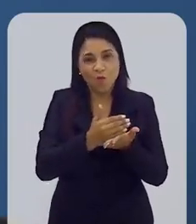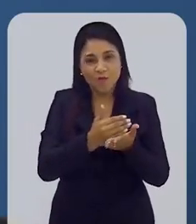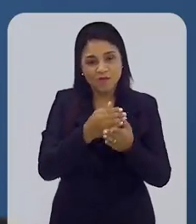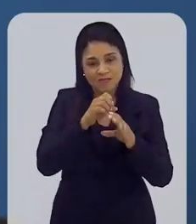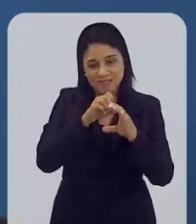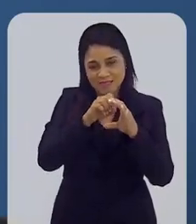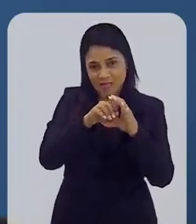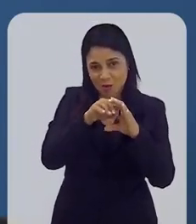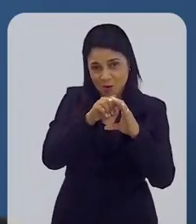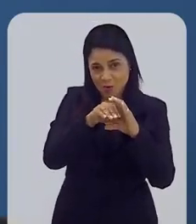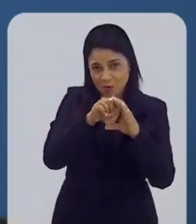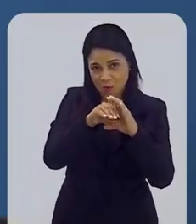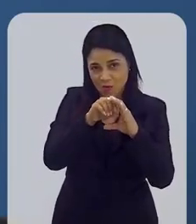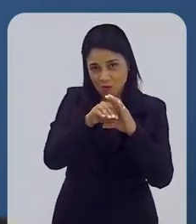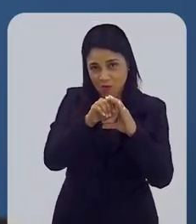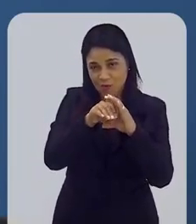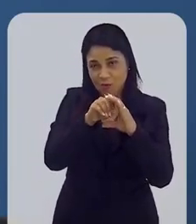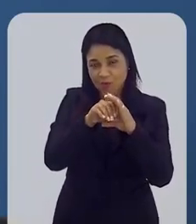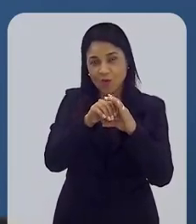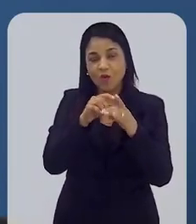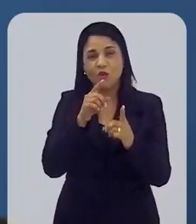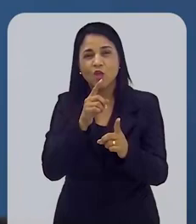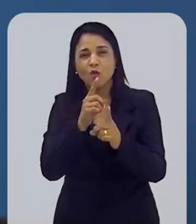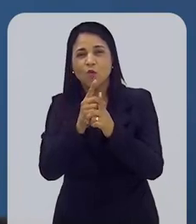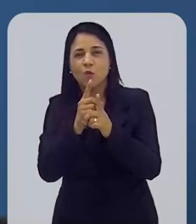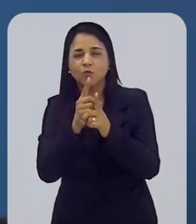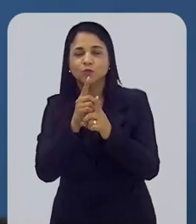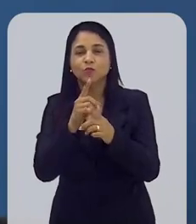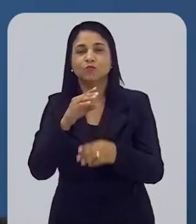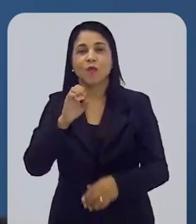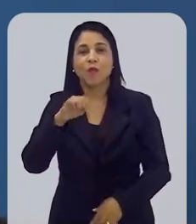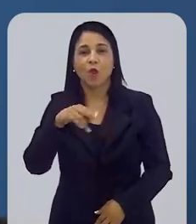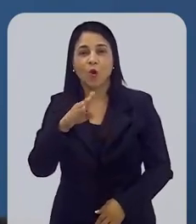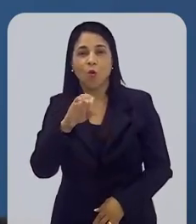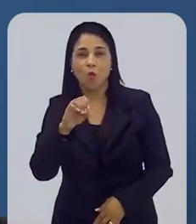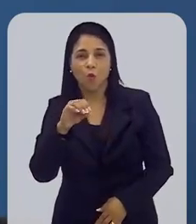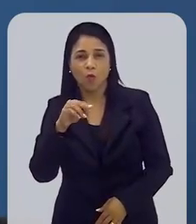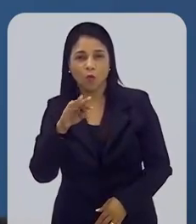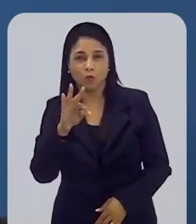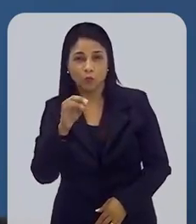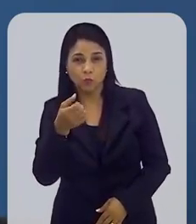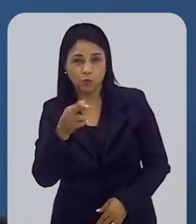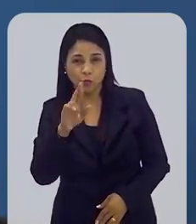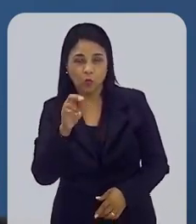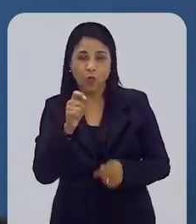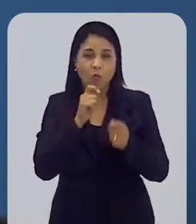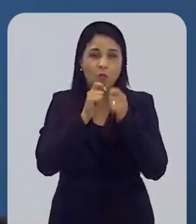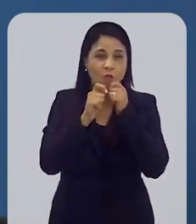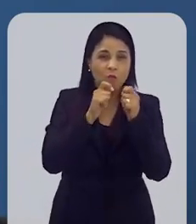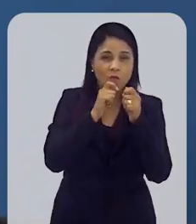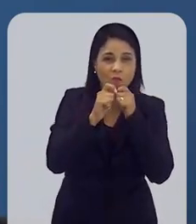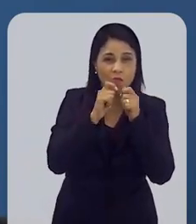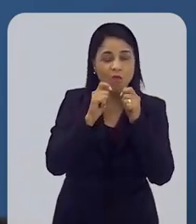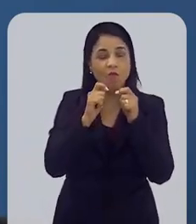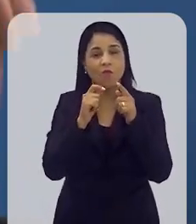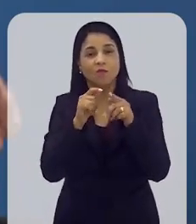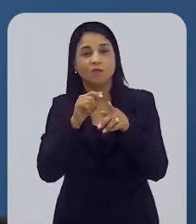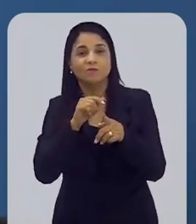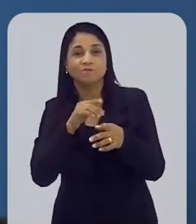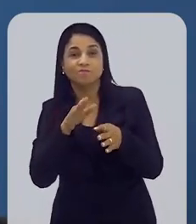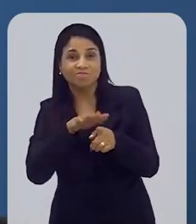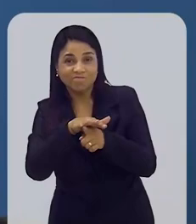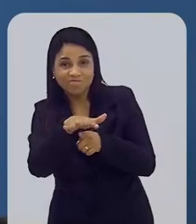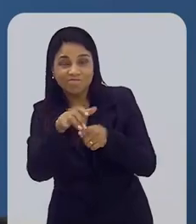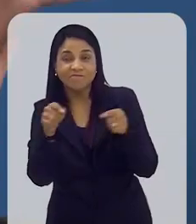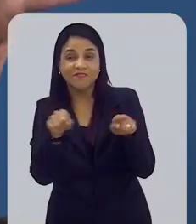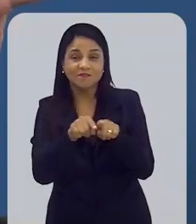comecei na Globo News, aí o encontro com Fátima Bernardes era um infotenimento, né? Era um jornalismo misturado com entretenimento. E